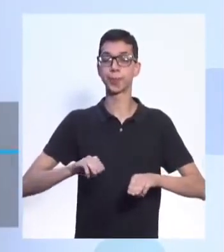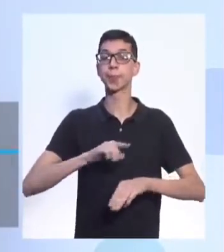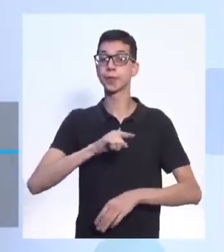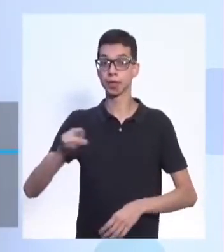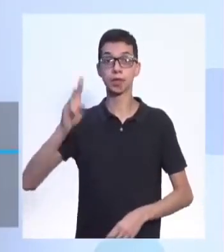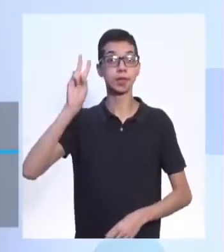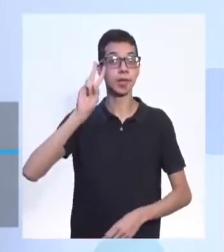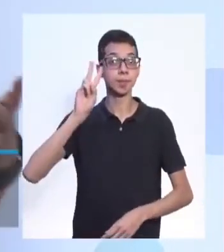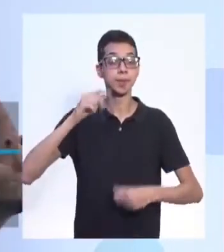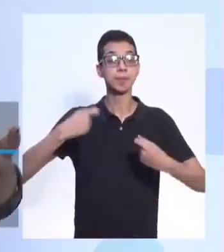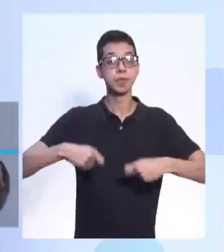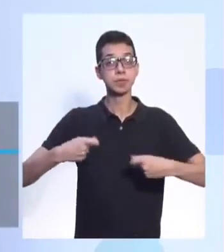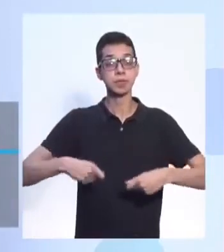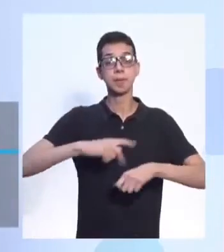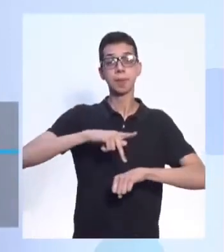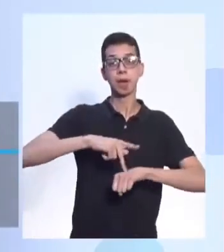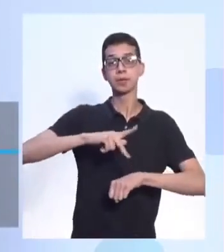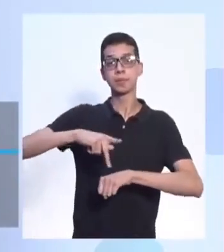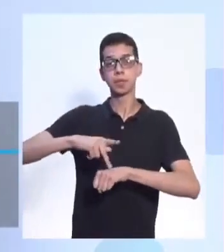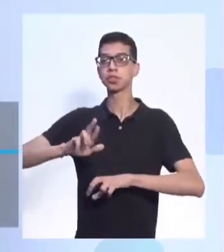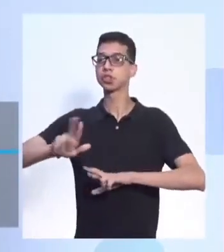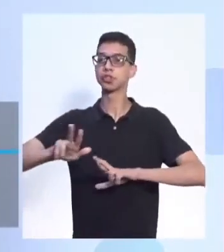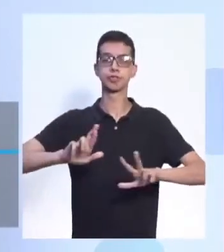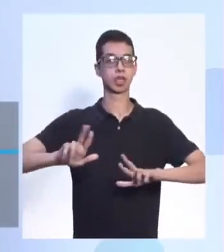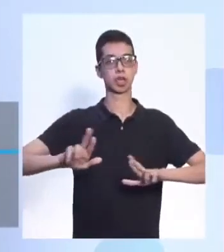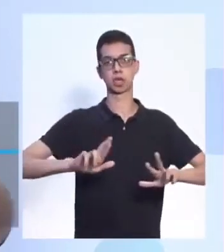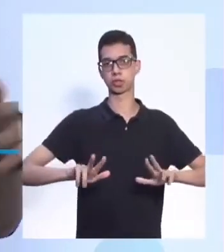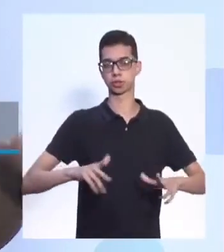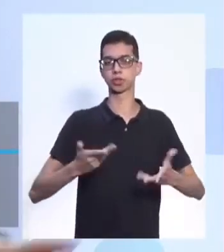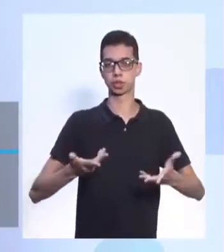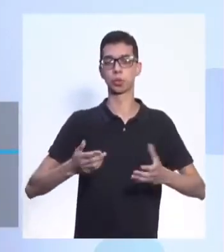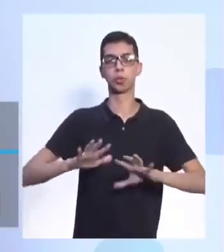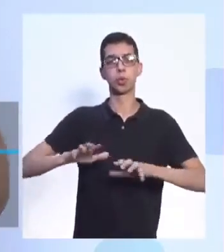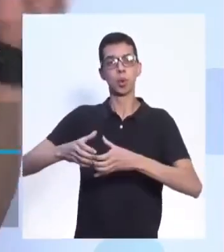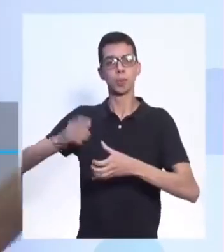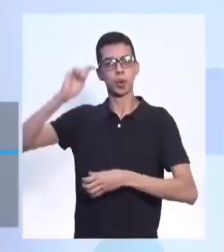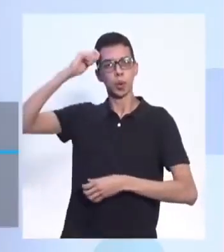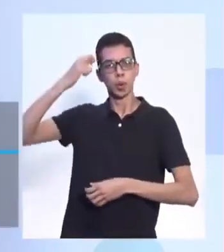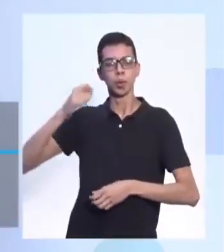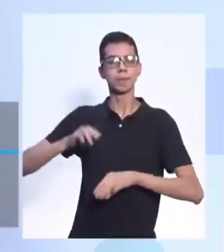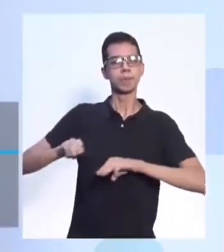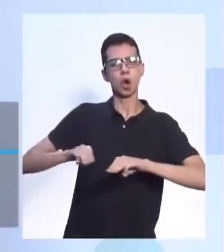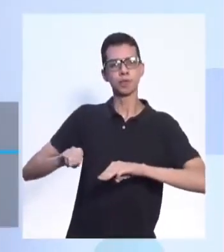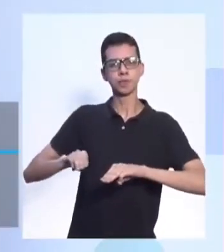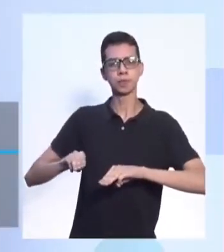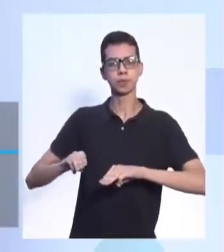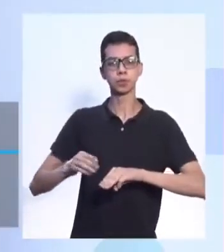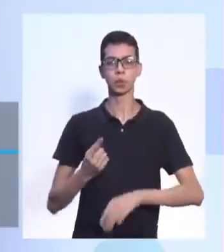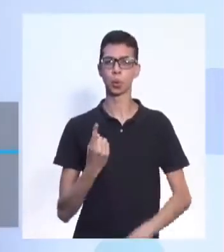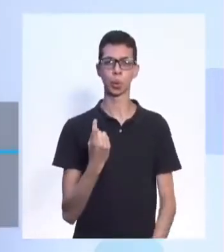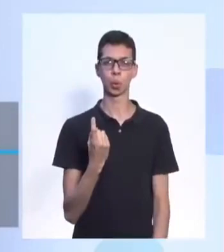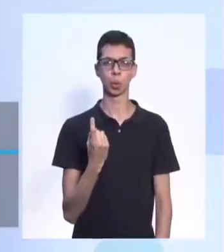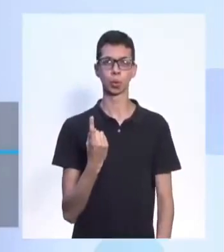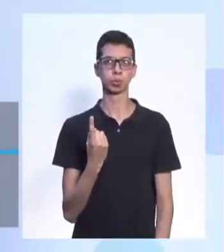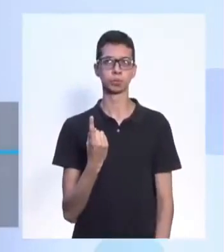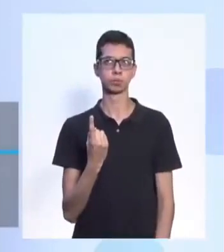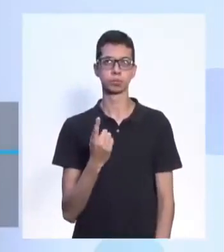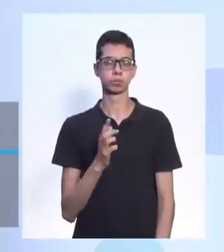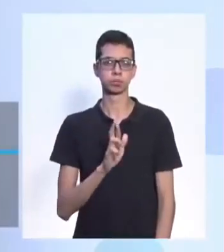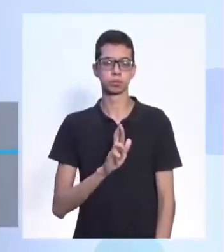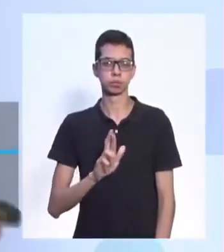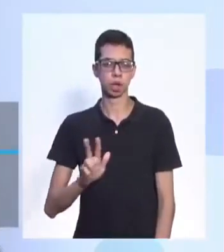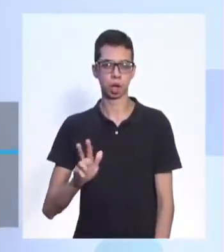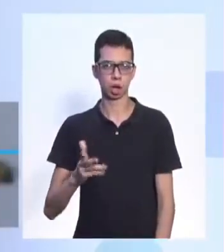essas diferenças entre os países fazem com que o movimento negro ele não seja uma unidade, assim, uma unidade de pautas,